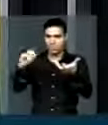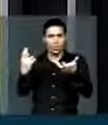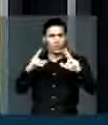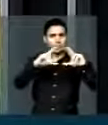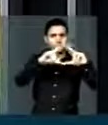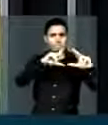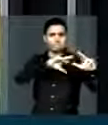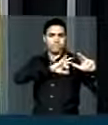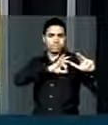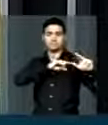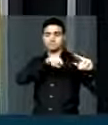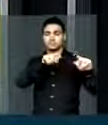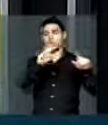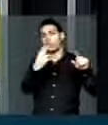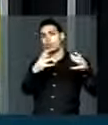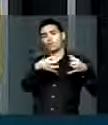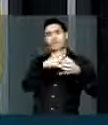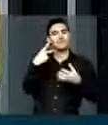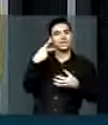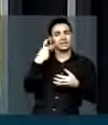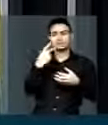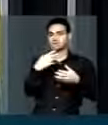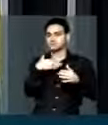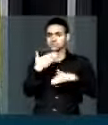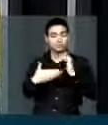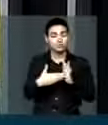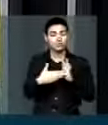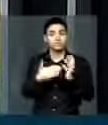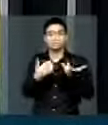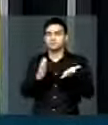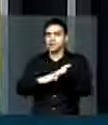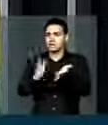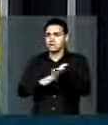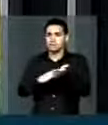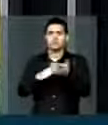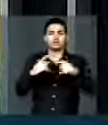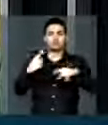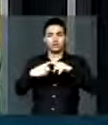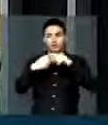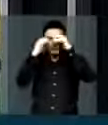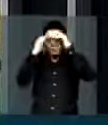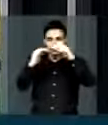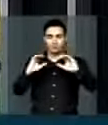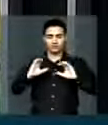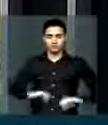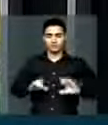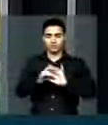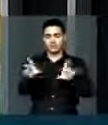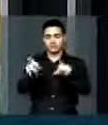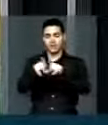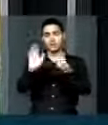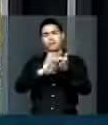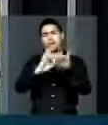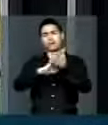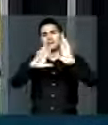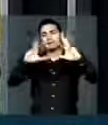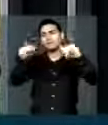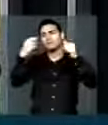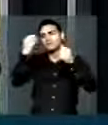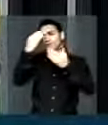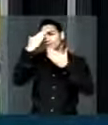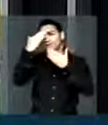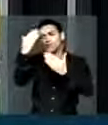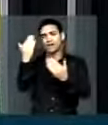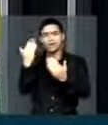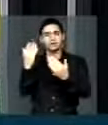importância no equilíbrio do exercício da democracia. Parabéns a todos e muito obrigado